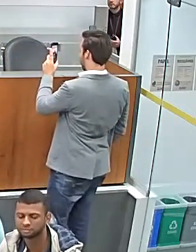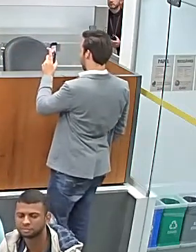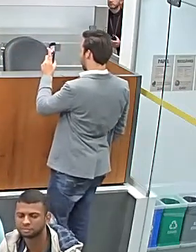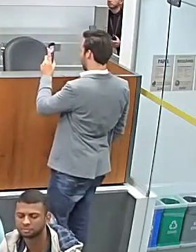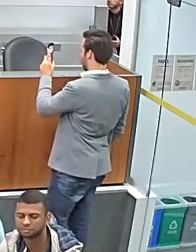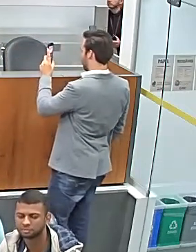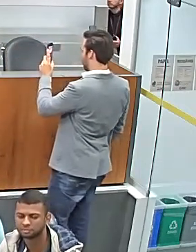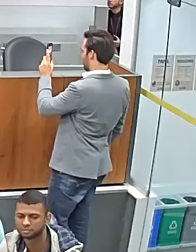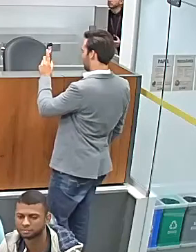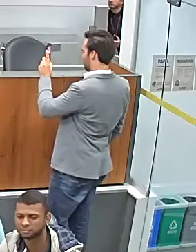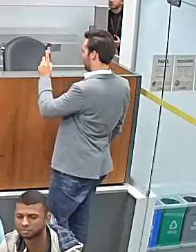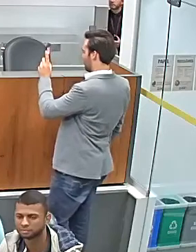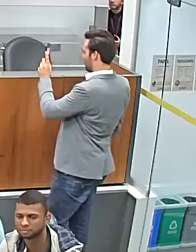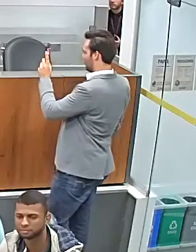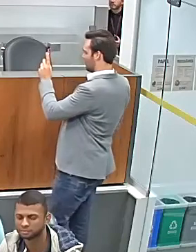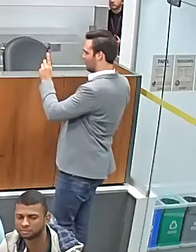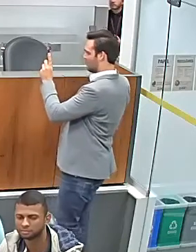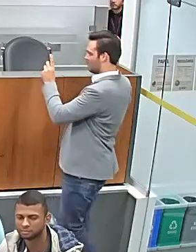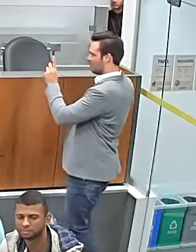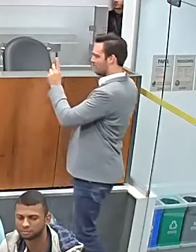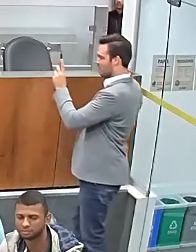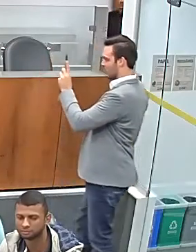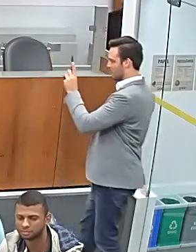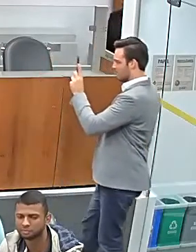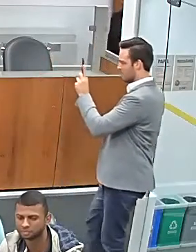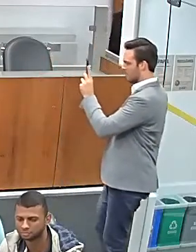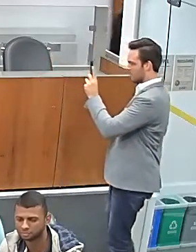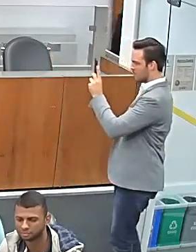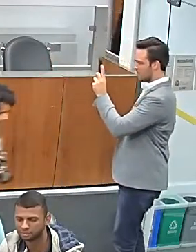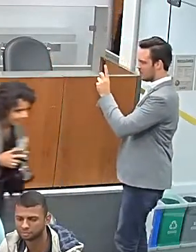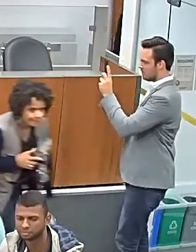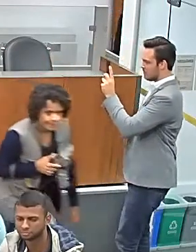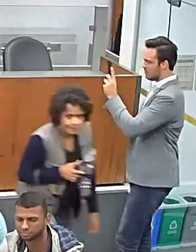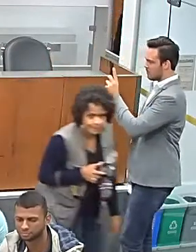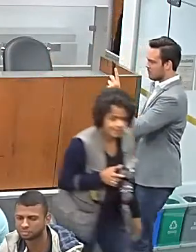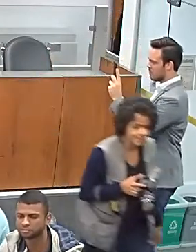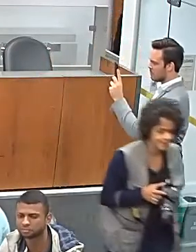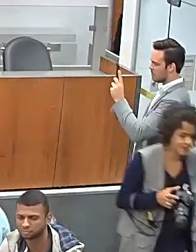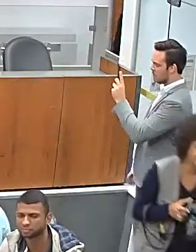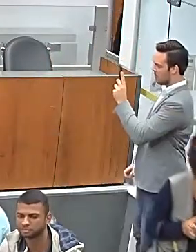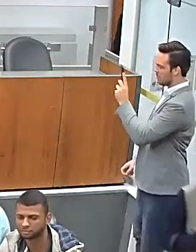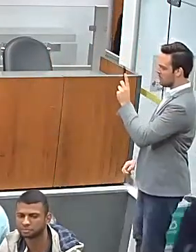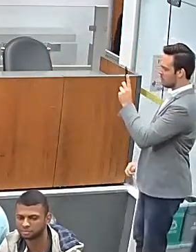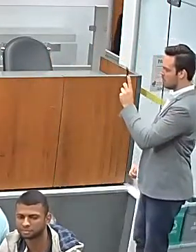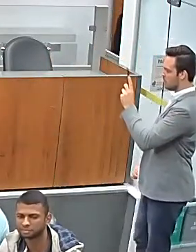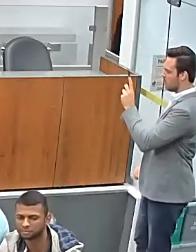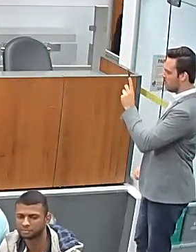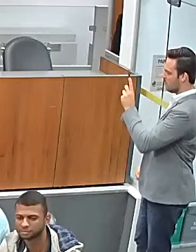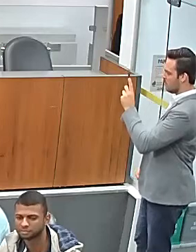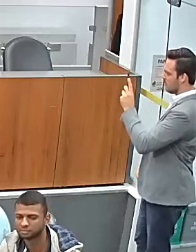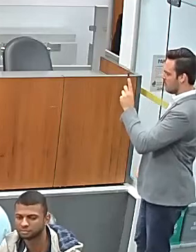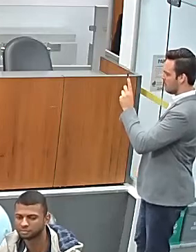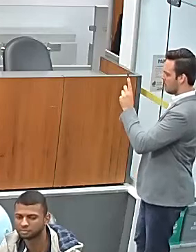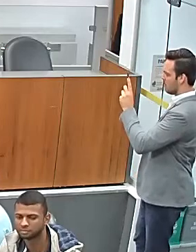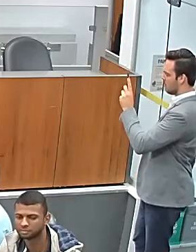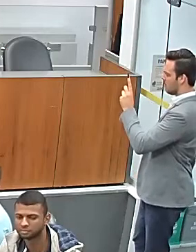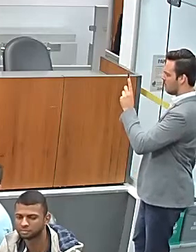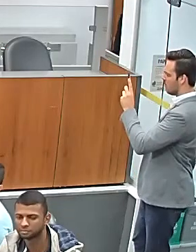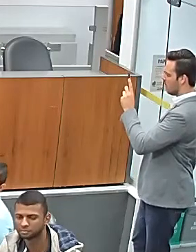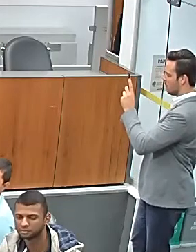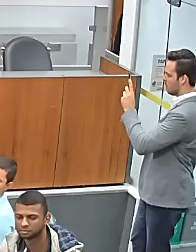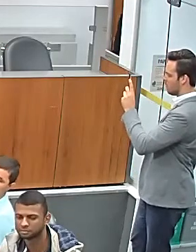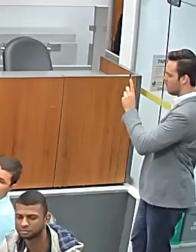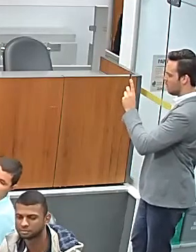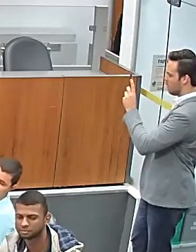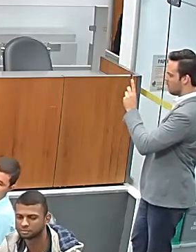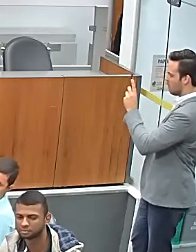Libras. E a lei fala que, reconhecida oficialmente, fica determinado que o Estado colocará nas